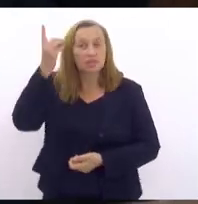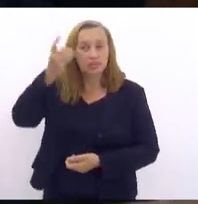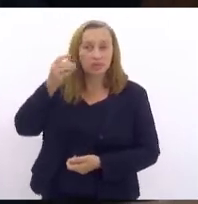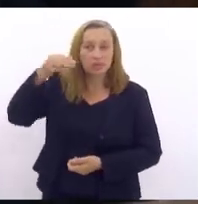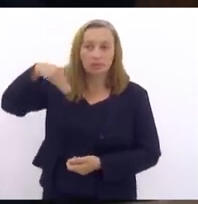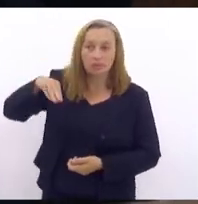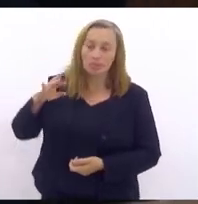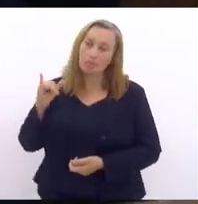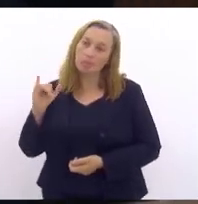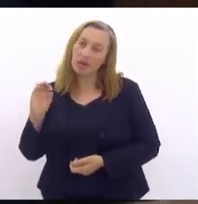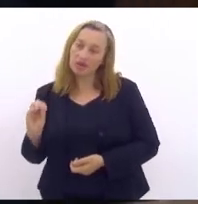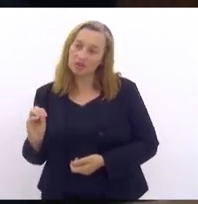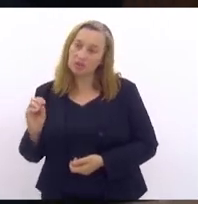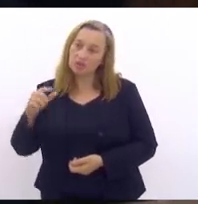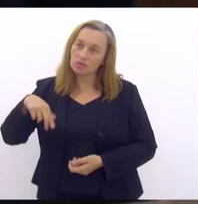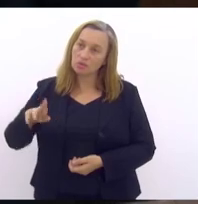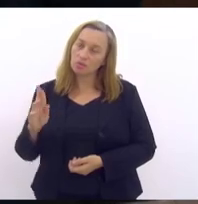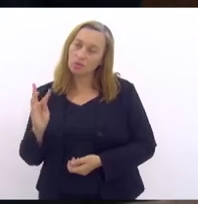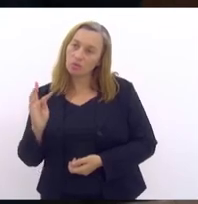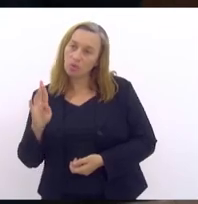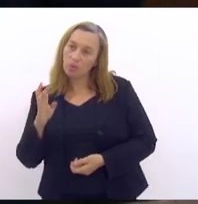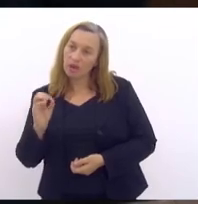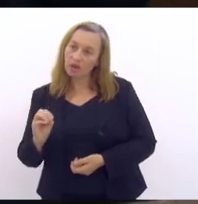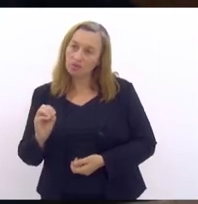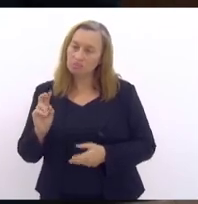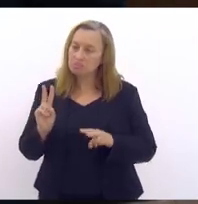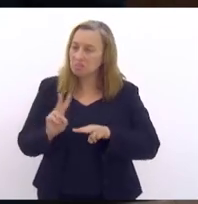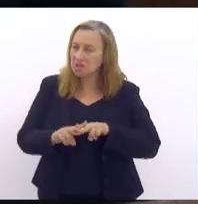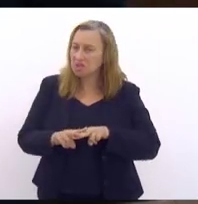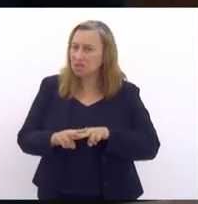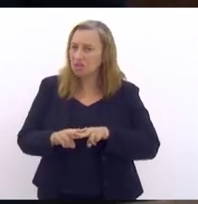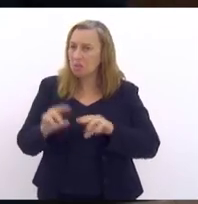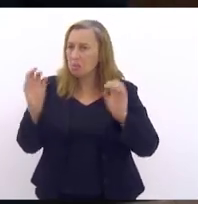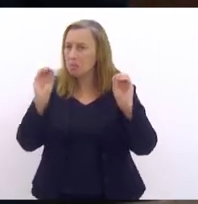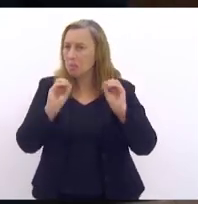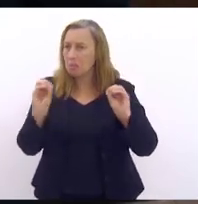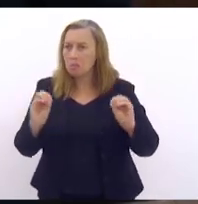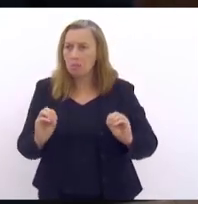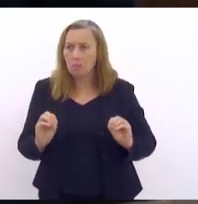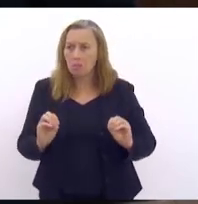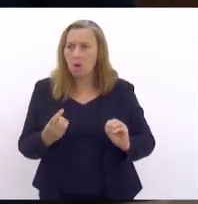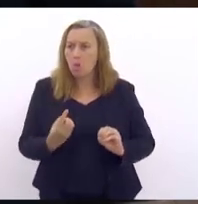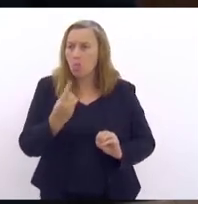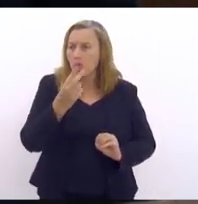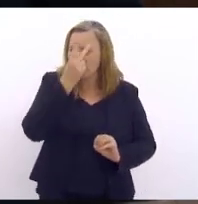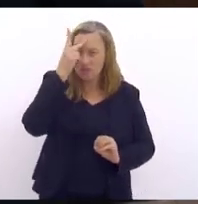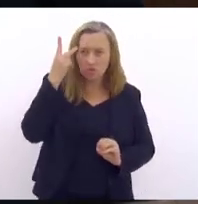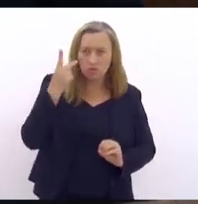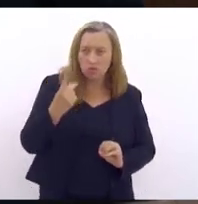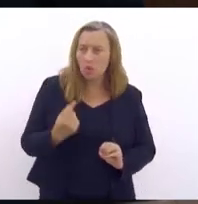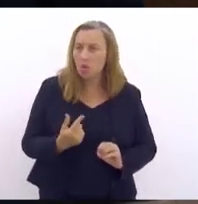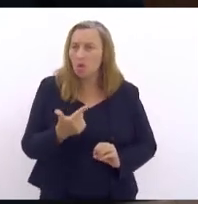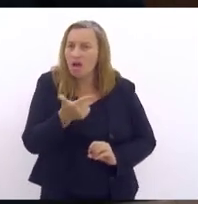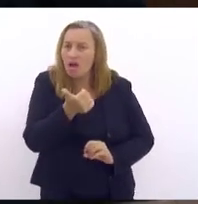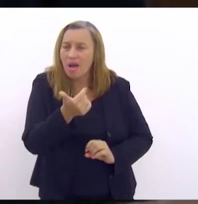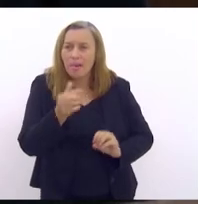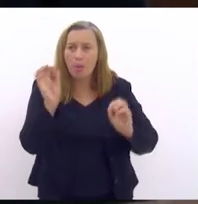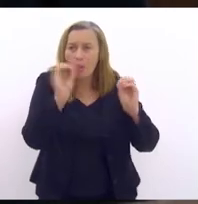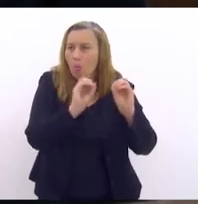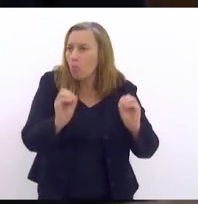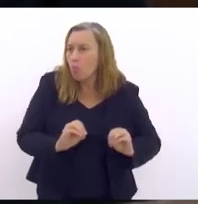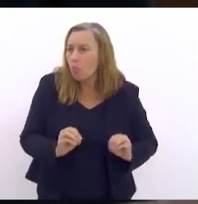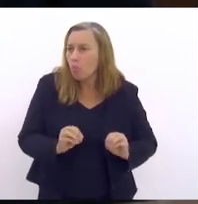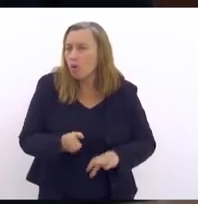Márcio Alberto, não se prendeu uma pessoa, não se apreendeu uma arma e não se apreendeu